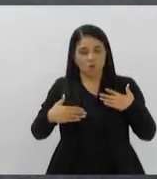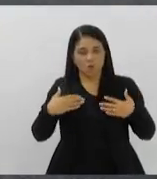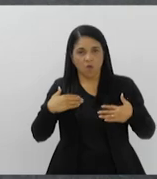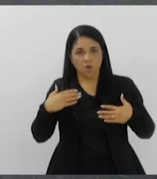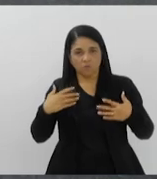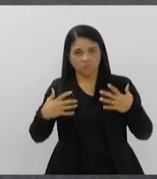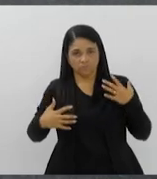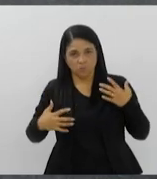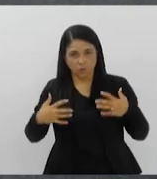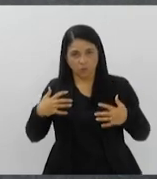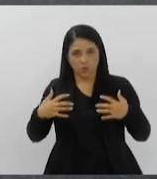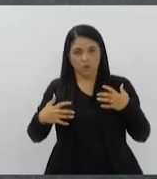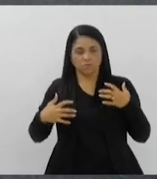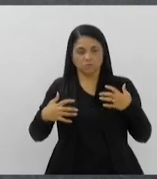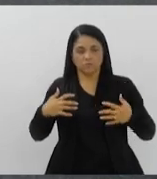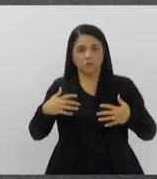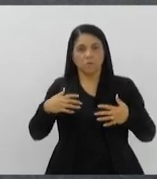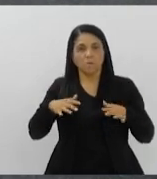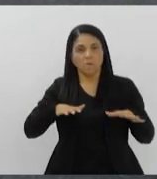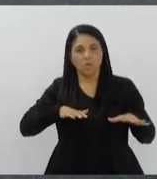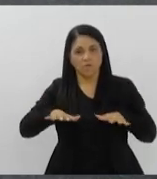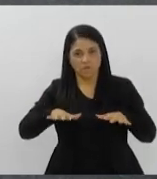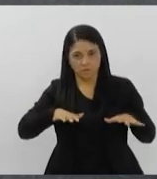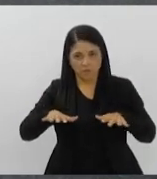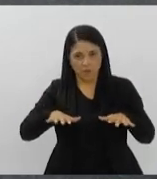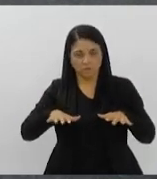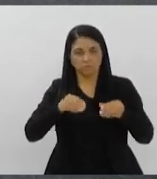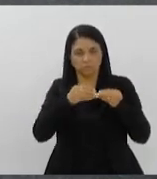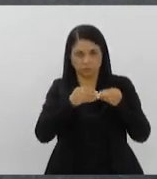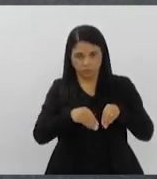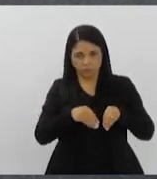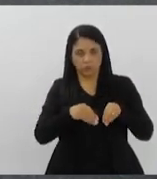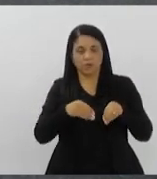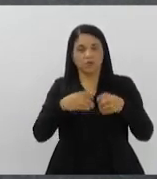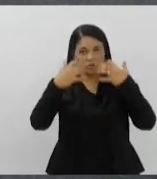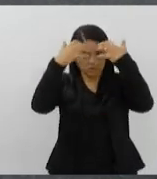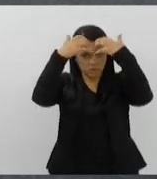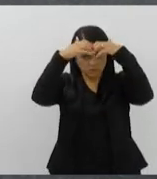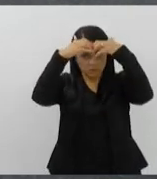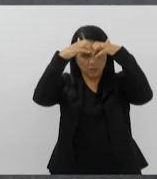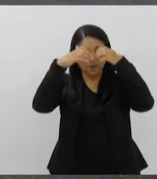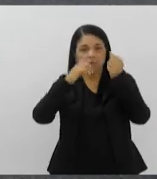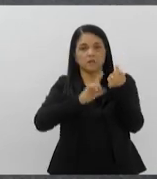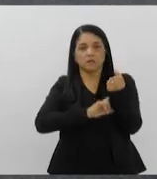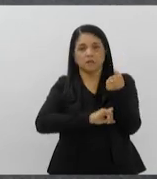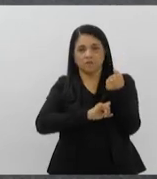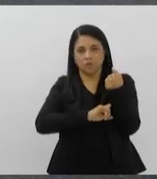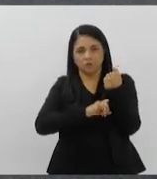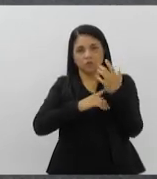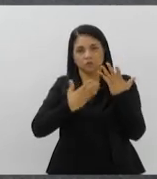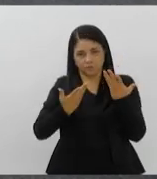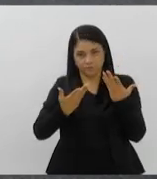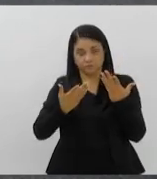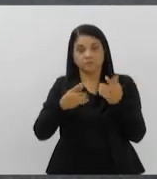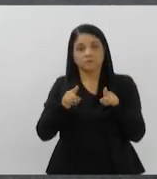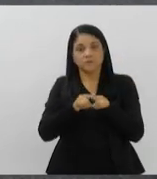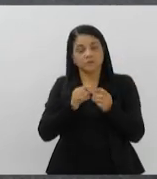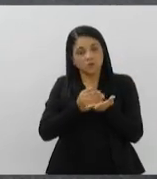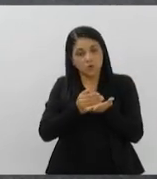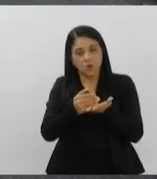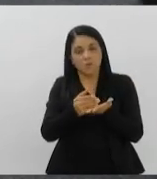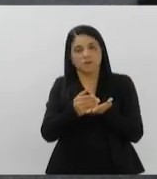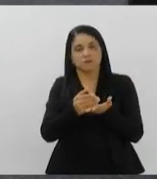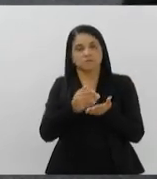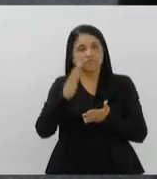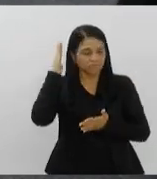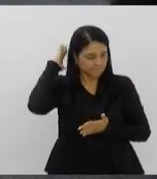coordenação dos movimentos e todo o sistema nervoso central, a partir, inclusive, da onde se inicia a ataxia no